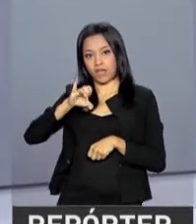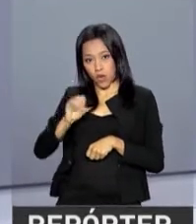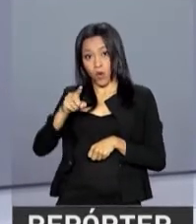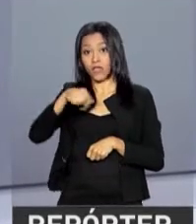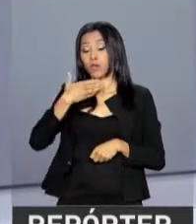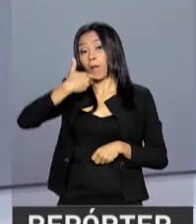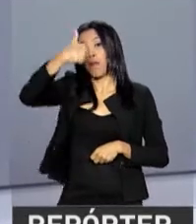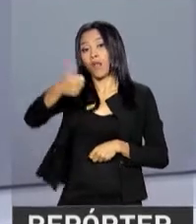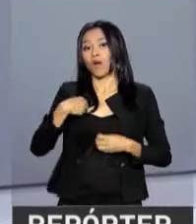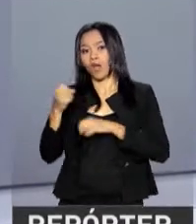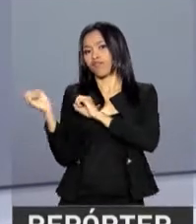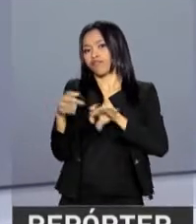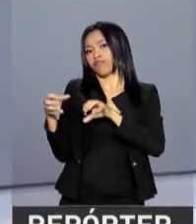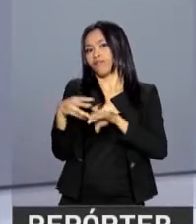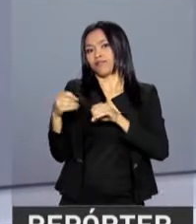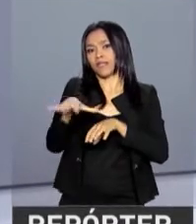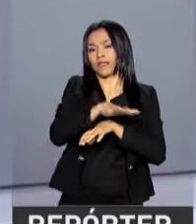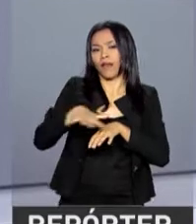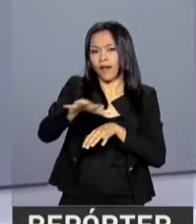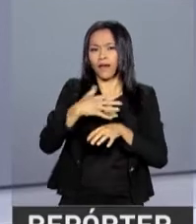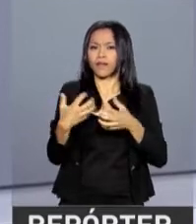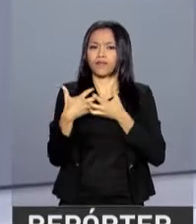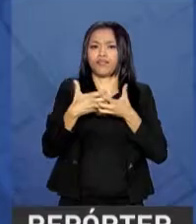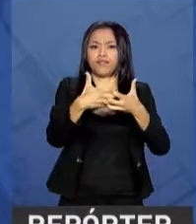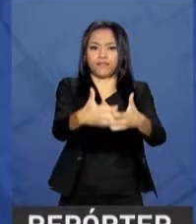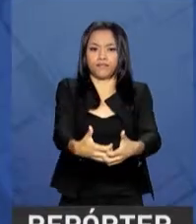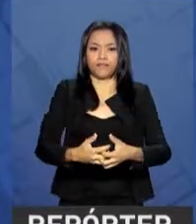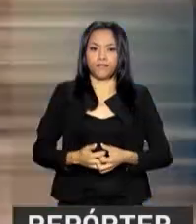escoamento da produção agroindustrial da região